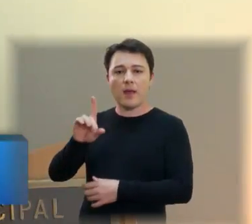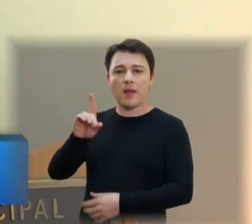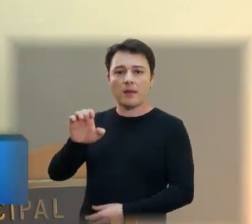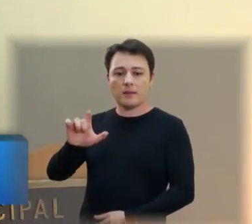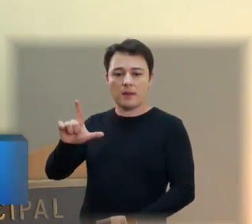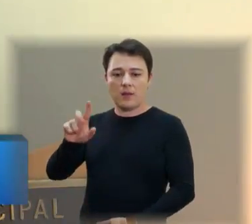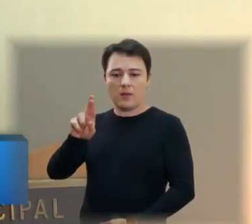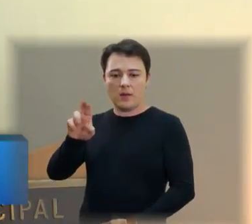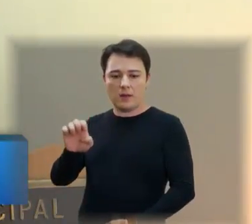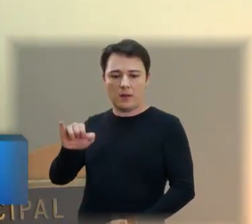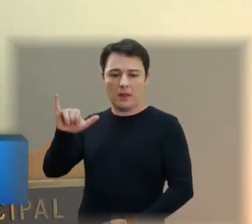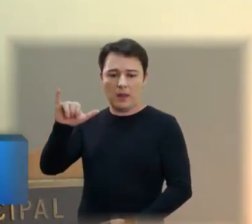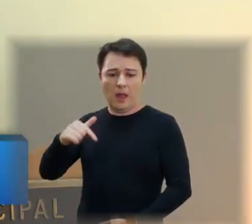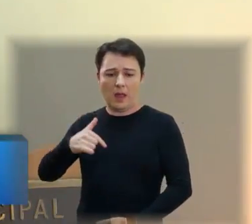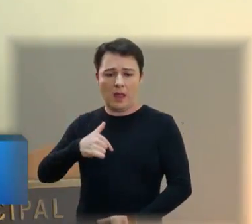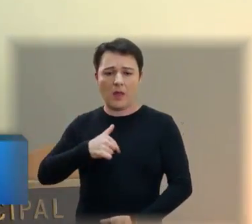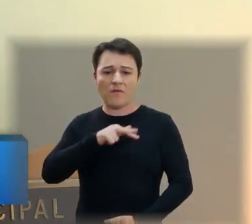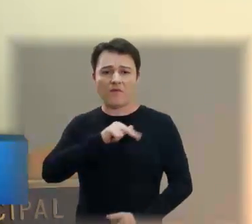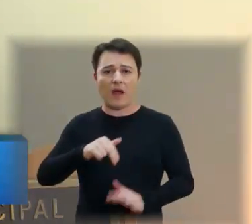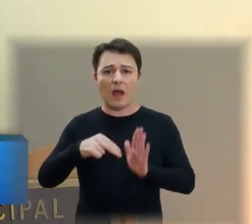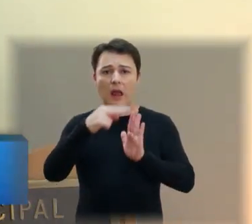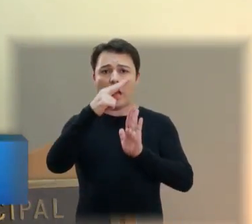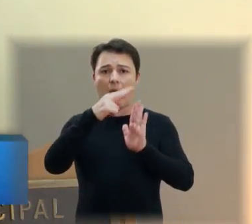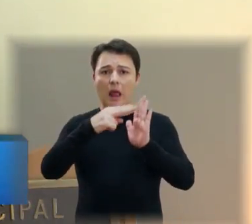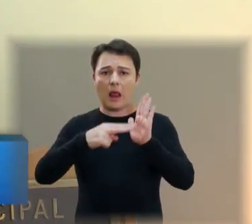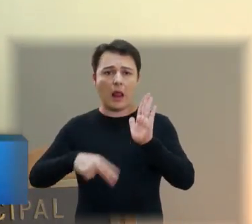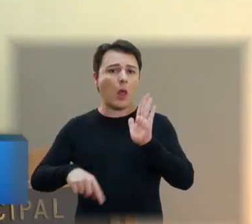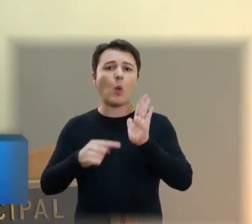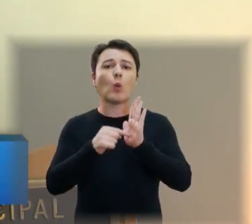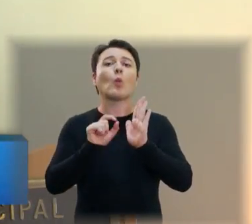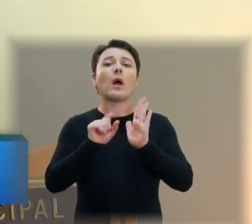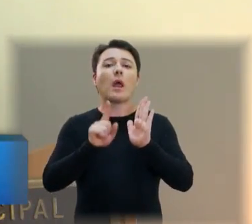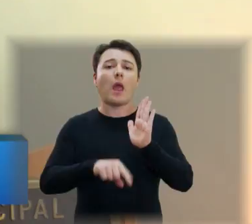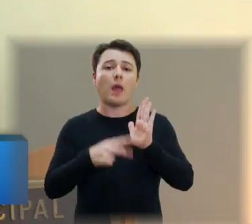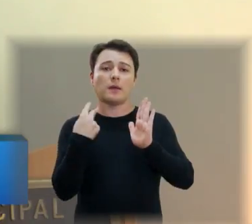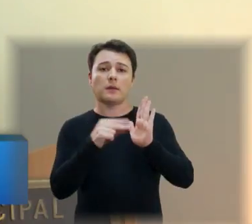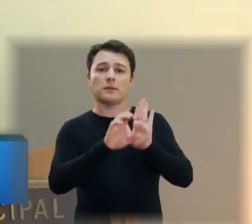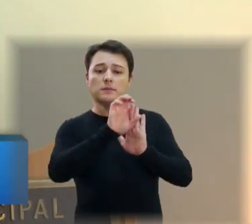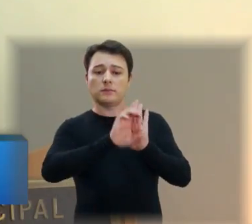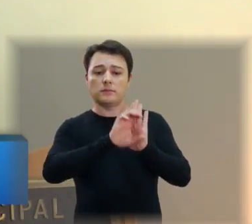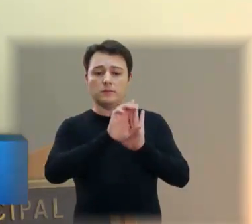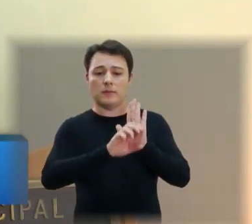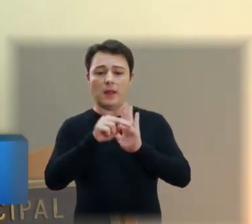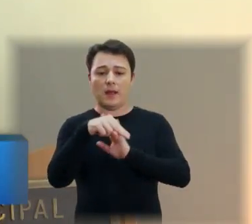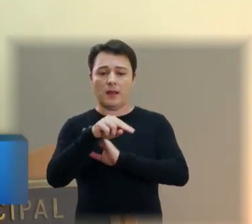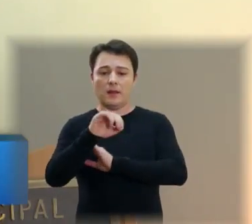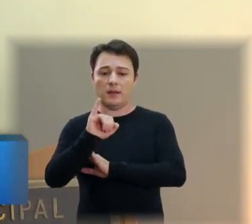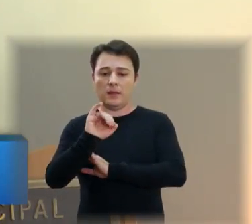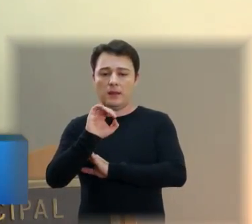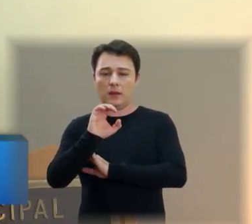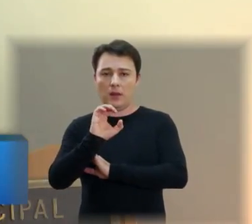do município. Eu vou ler um pouquinho o currículo do Nicondinha.